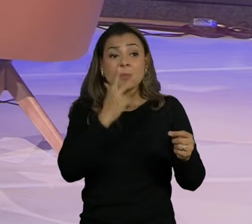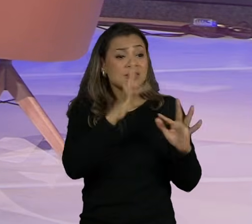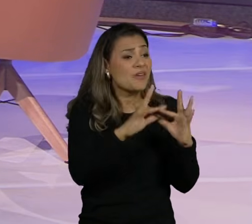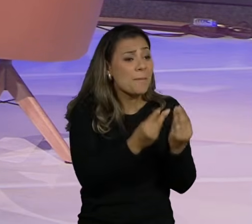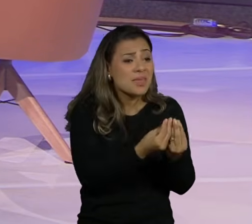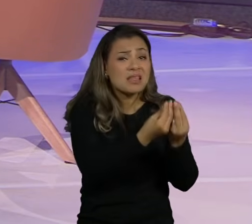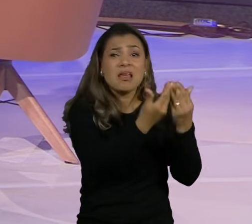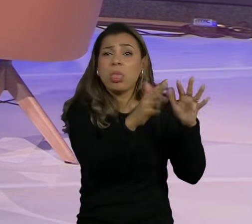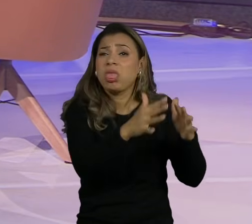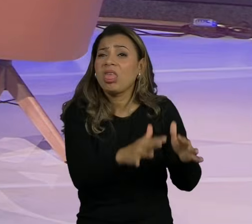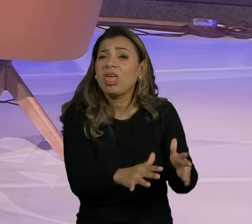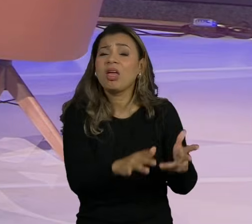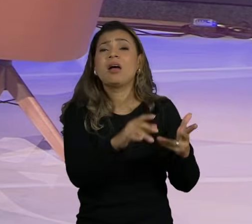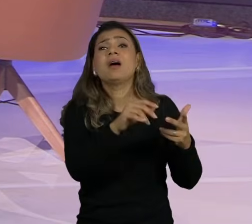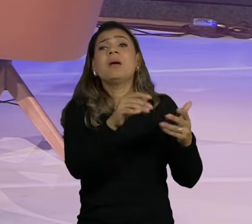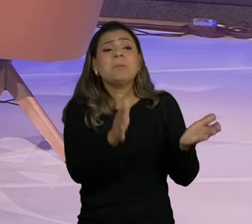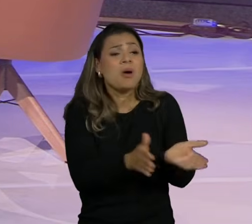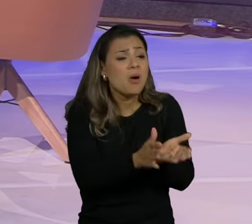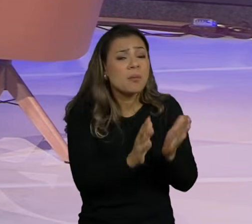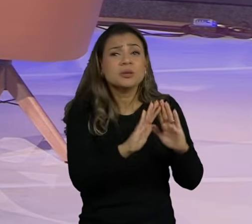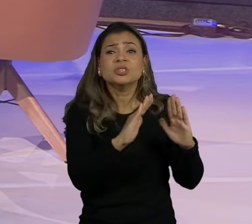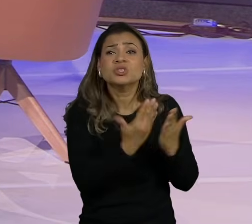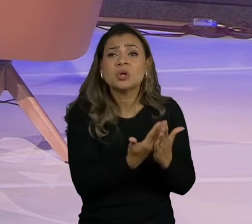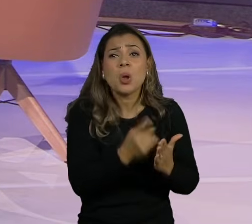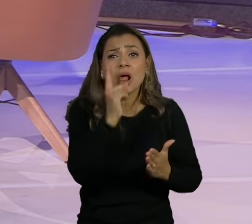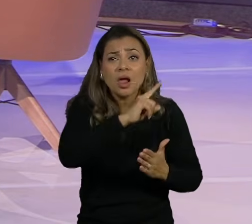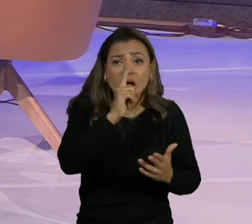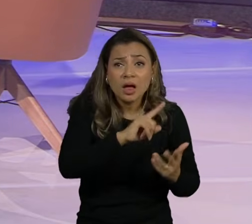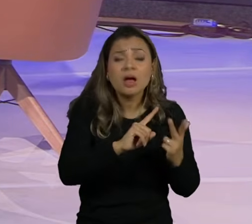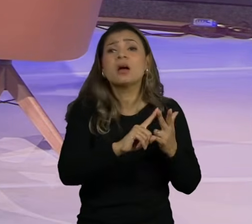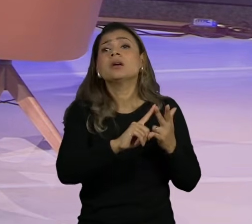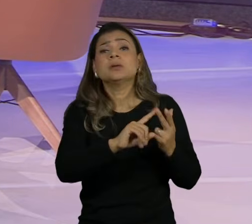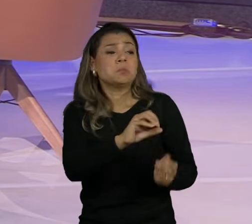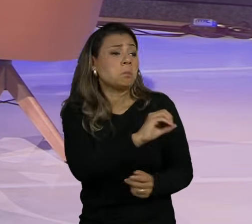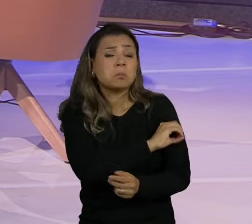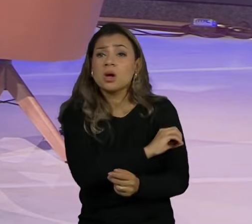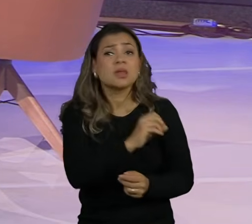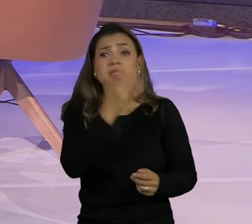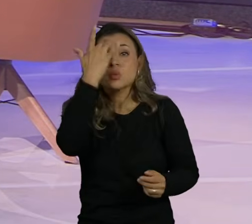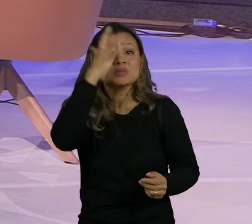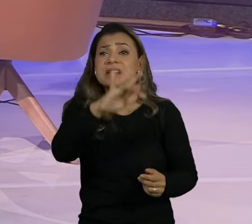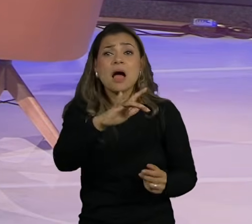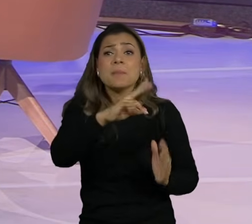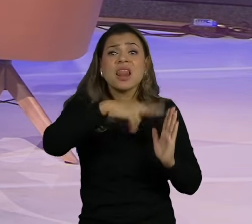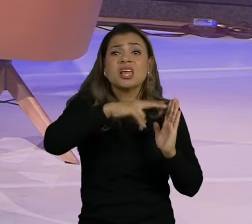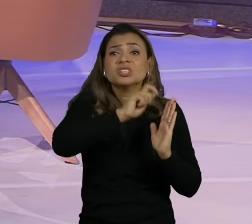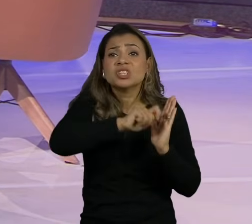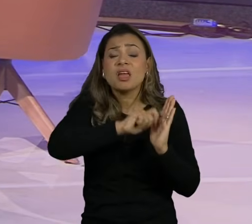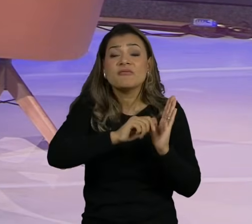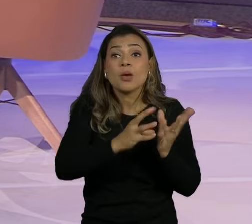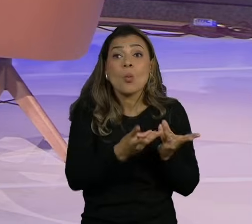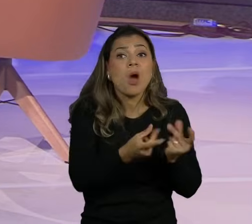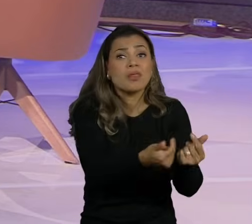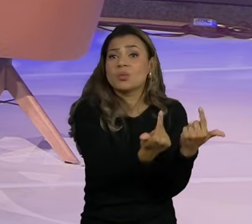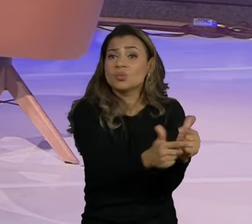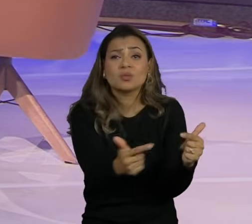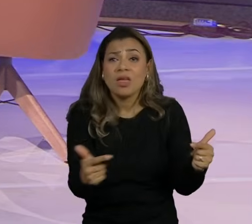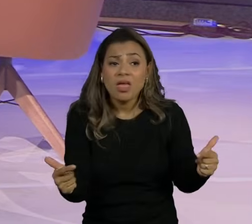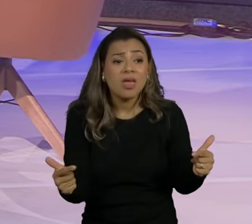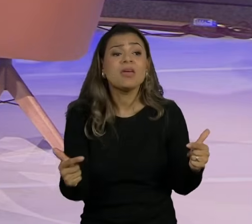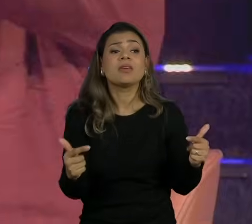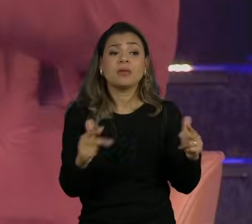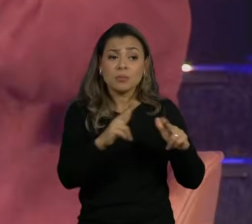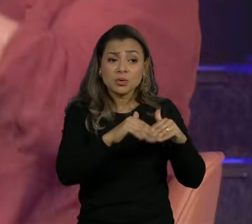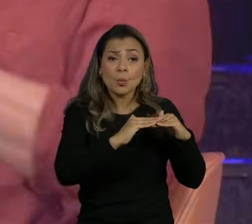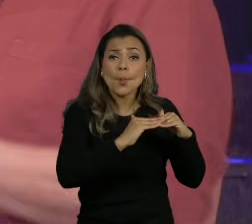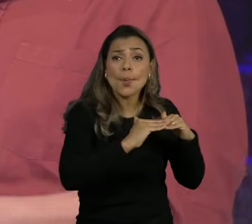estruturada, escola precária, que ele vai sair como analfabeto funcional. Se você é analfabeto funcional, você vai ter que vender o seu músculo,